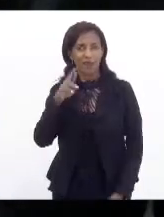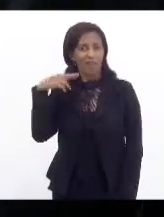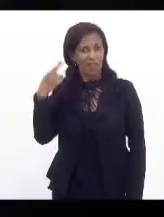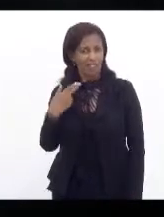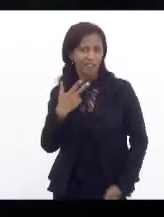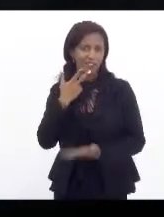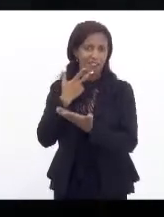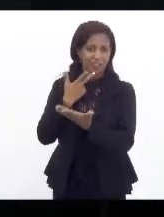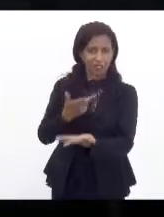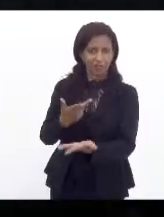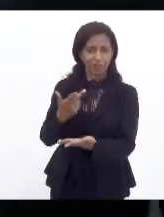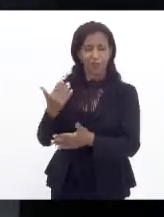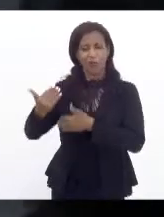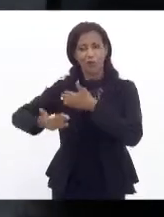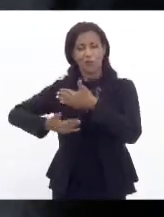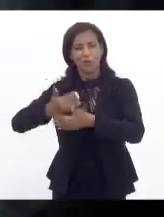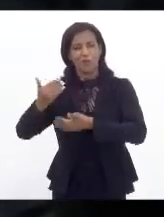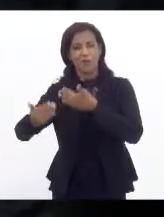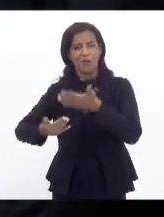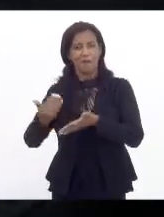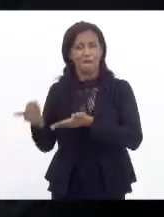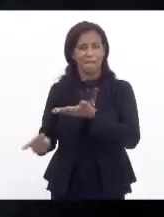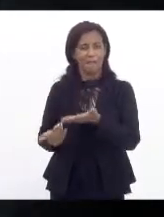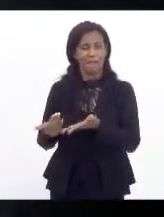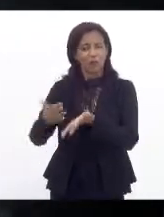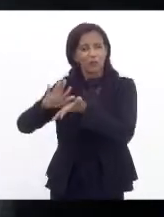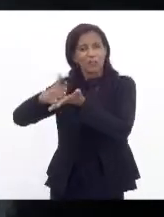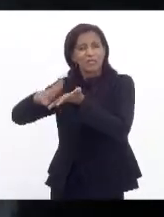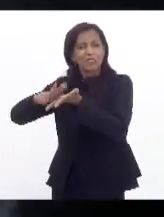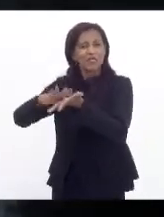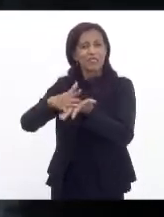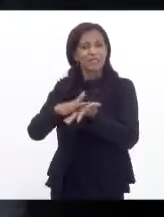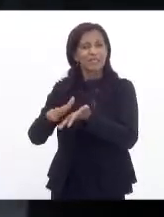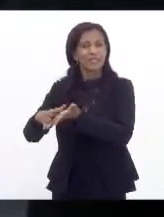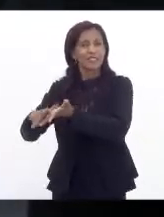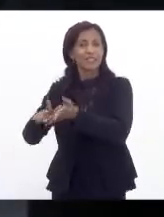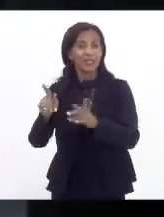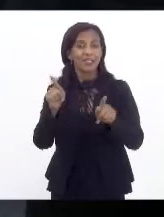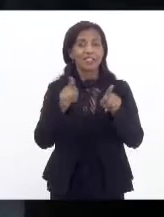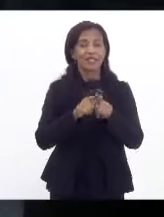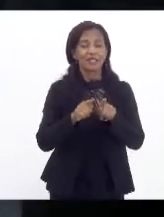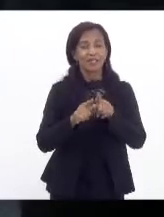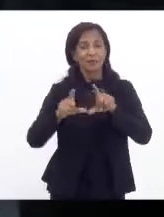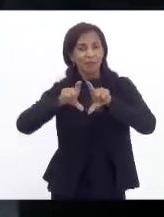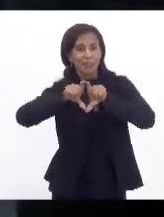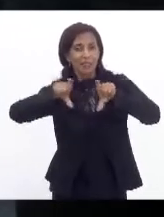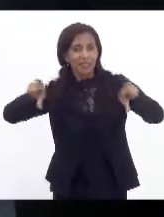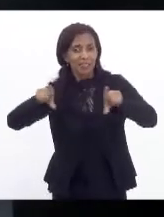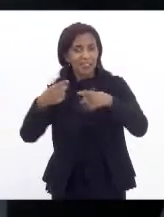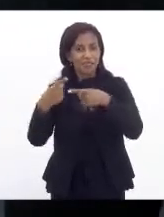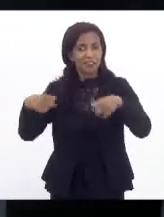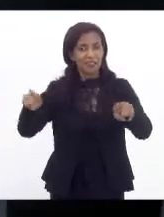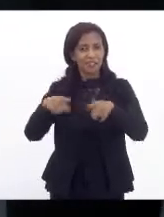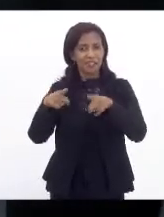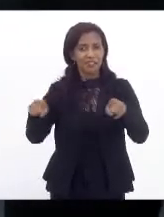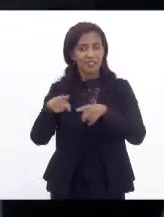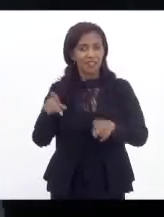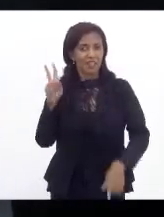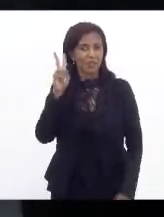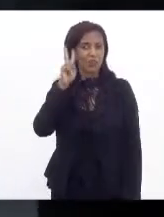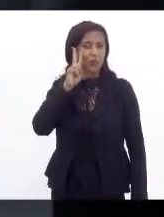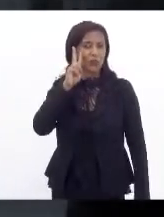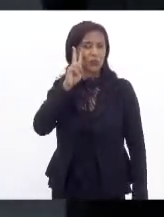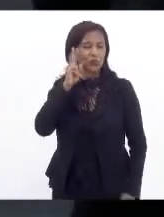falou, no processo de descriminalização do samba, e por outro lado, esse trecho que Renata cantou é do